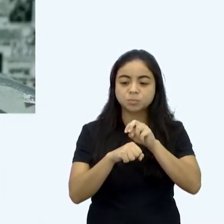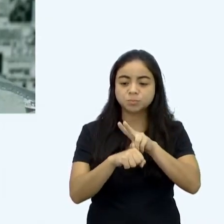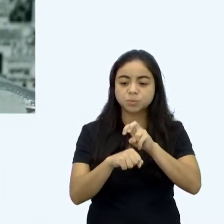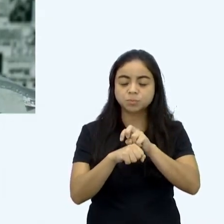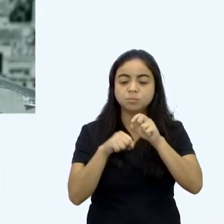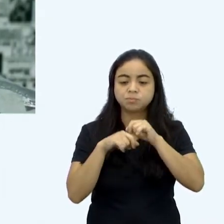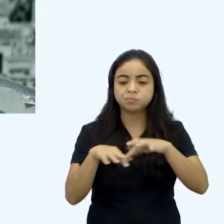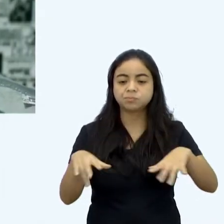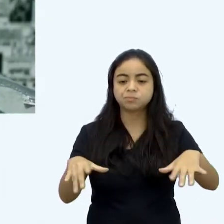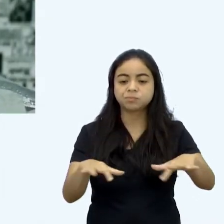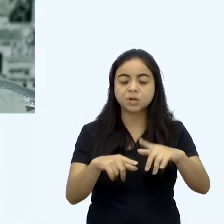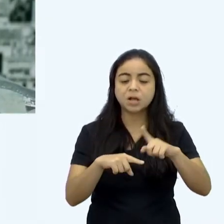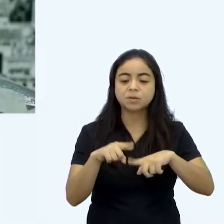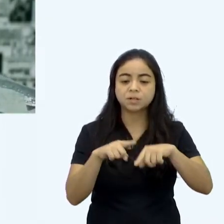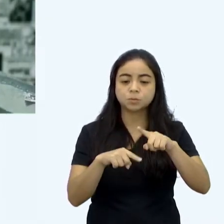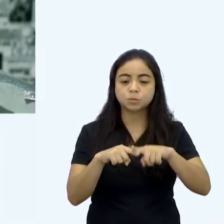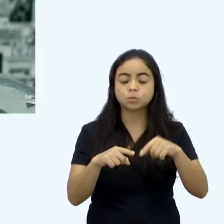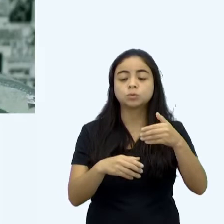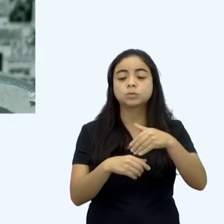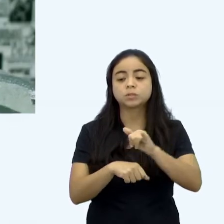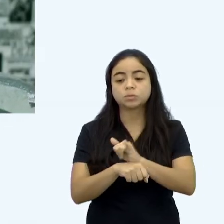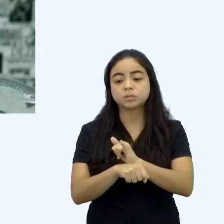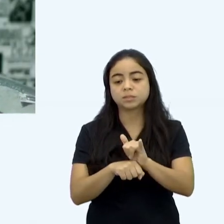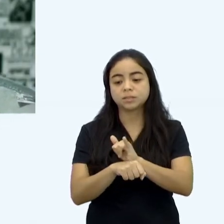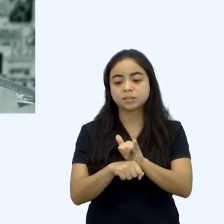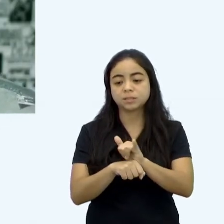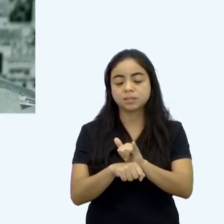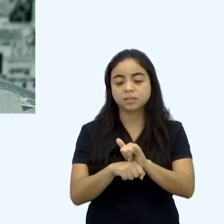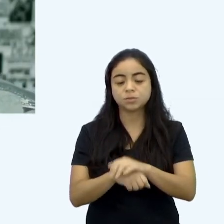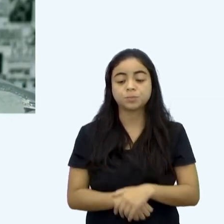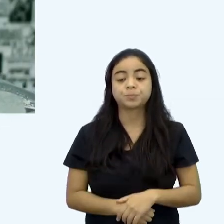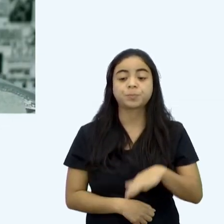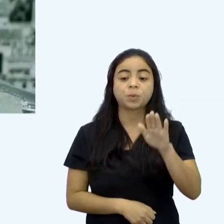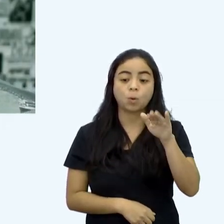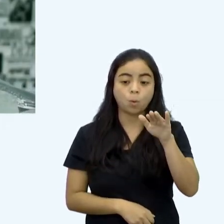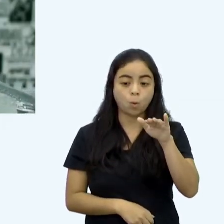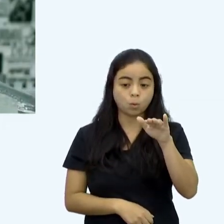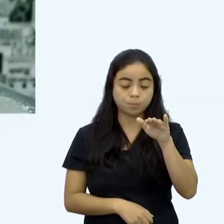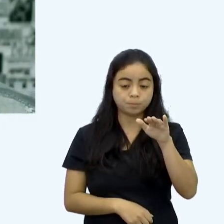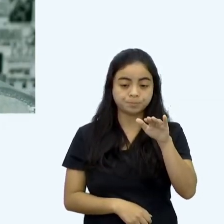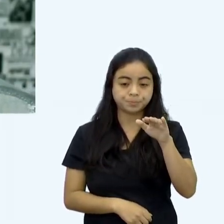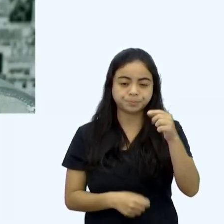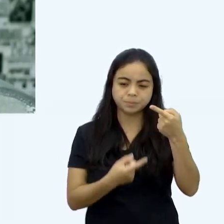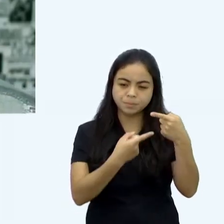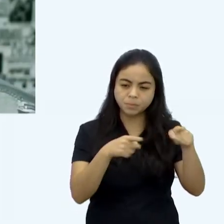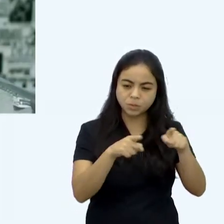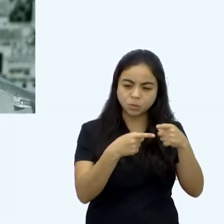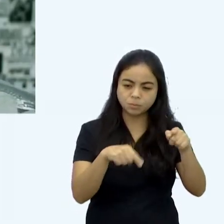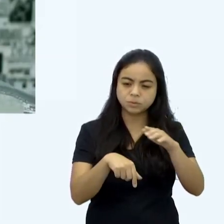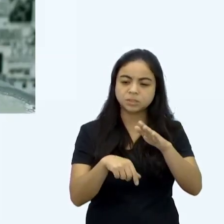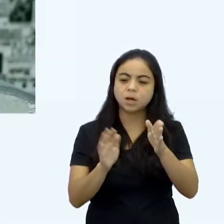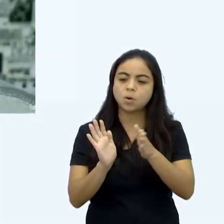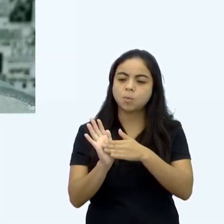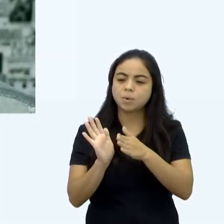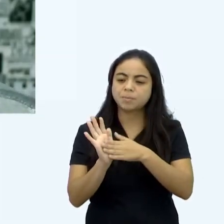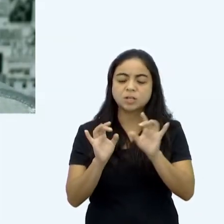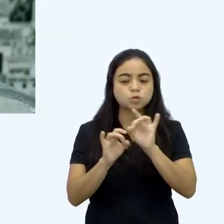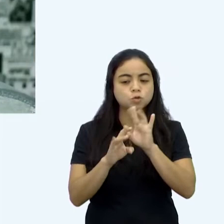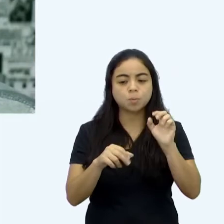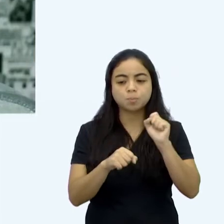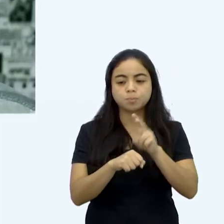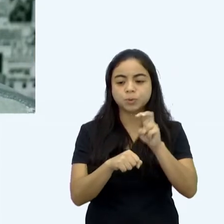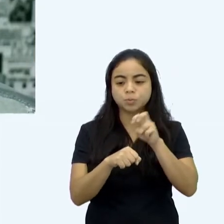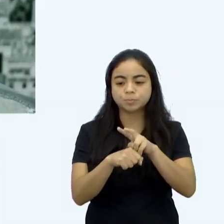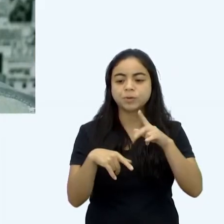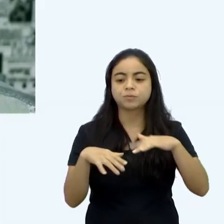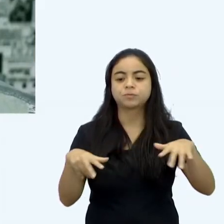usado dentro de uma estratégia. Se engana quem pensa que uma música, uma ação, ela só é viralizada,